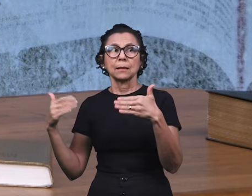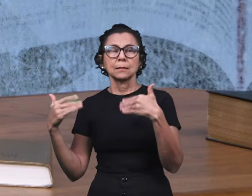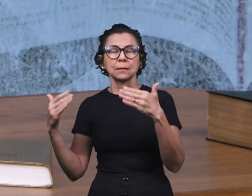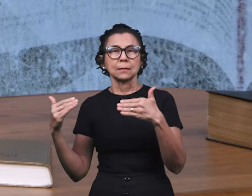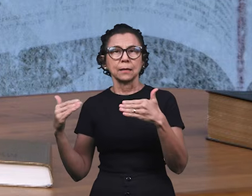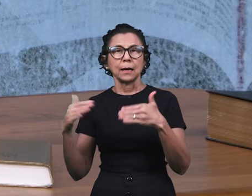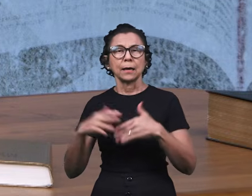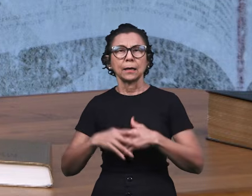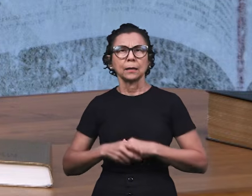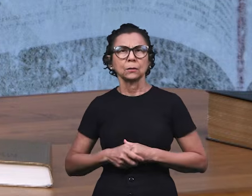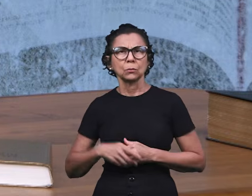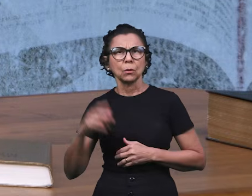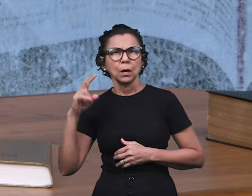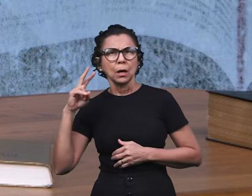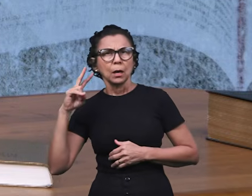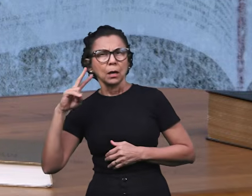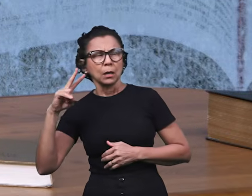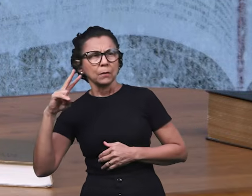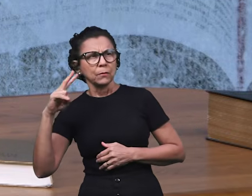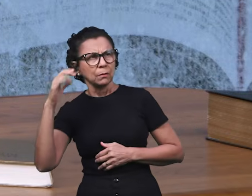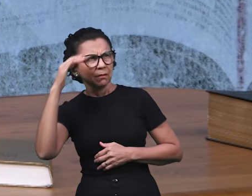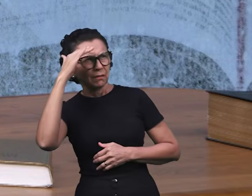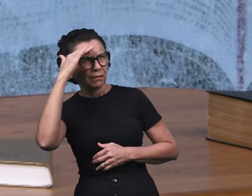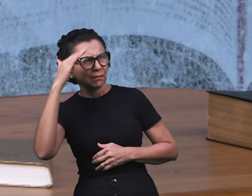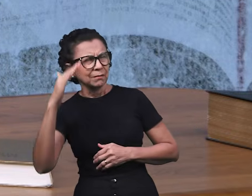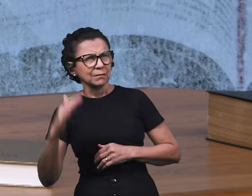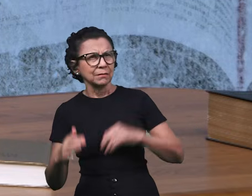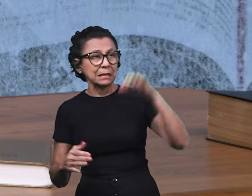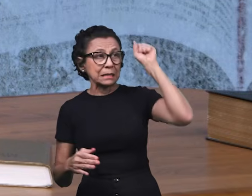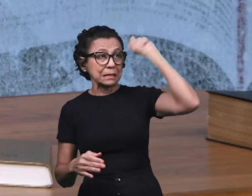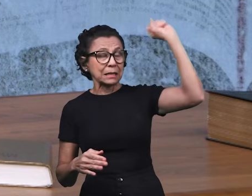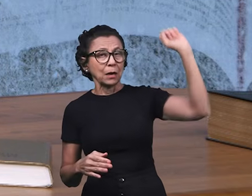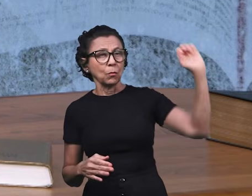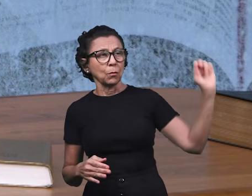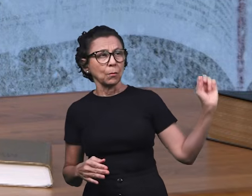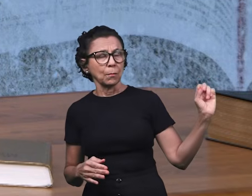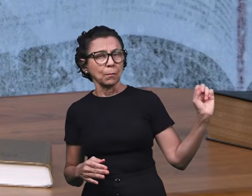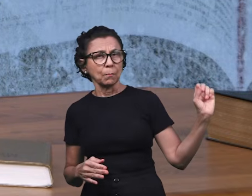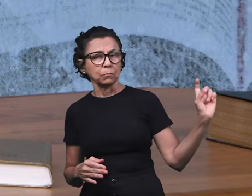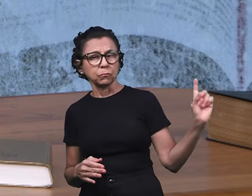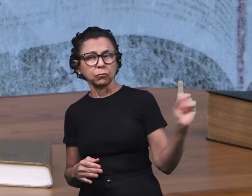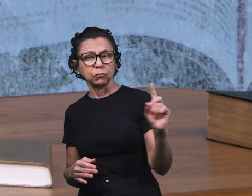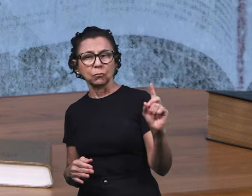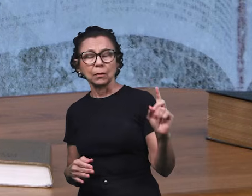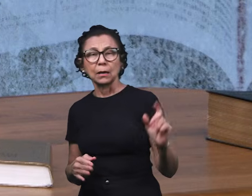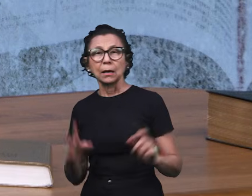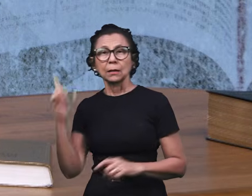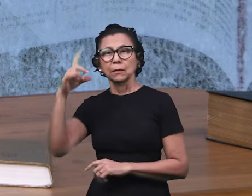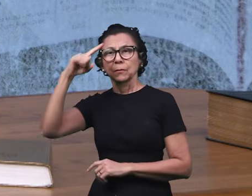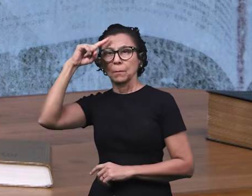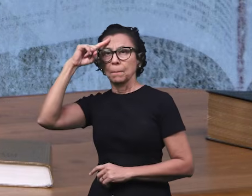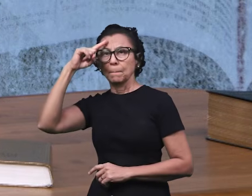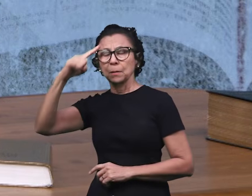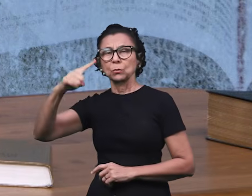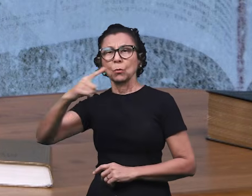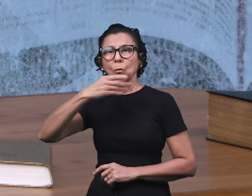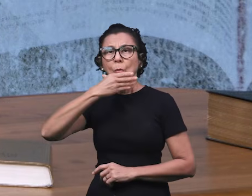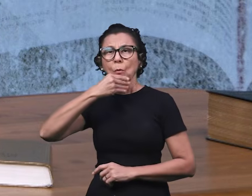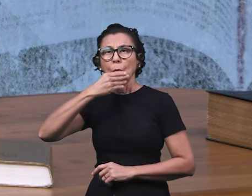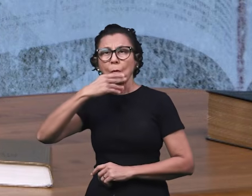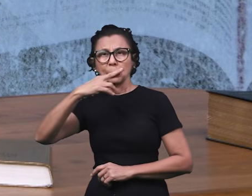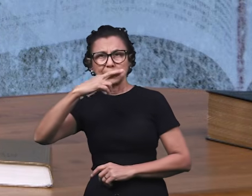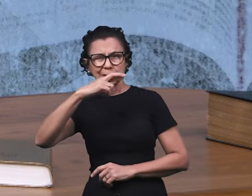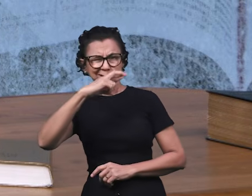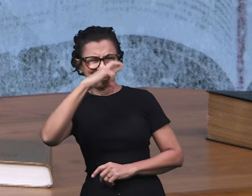que Saul vinha após dele ao deserto. Pois Davi enviou espias e soube que Saul vinha